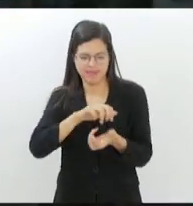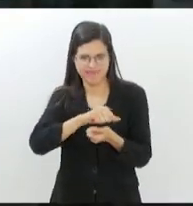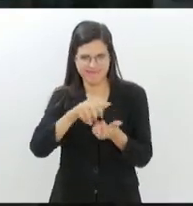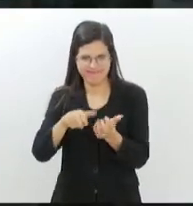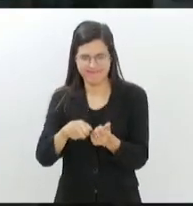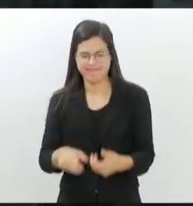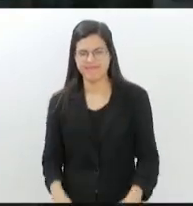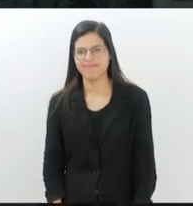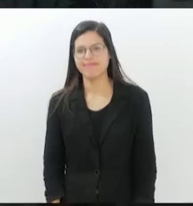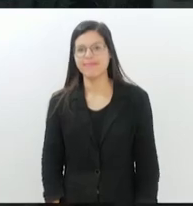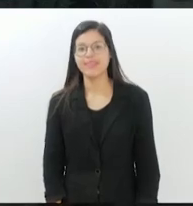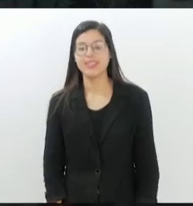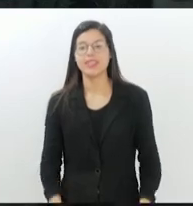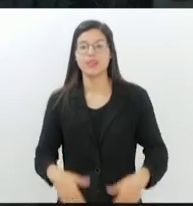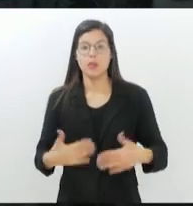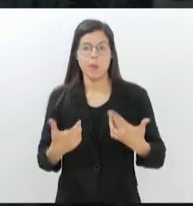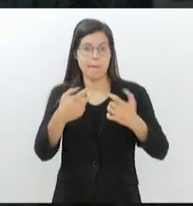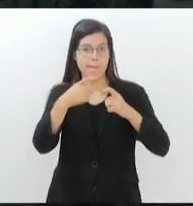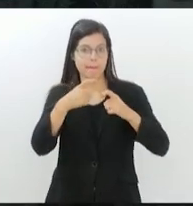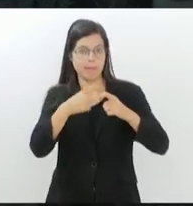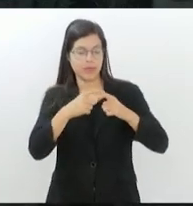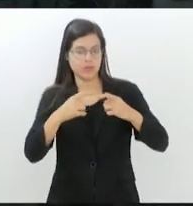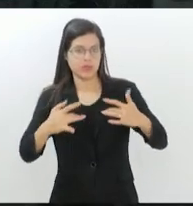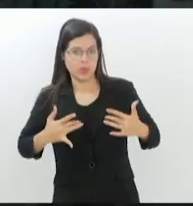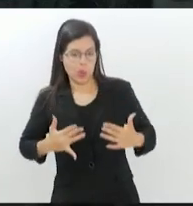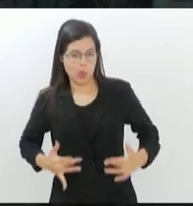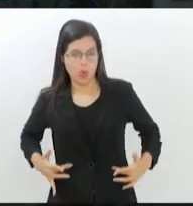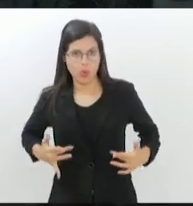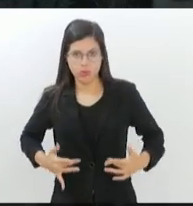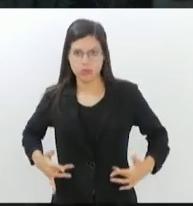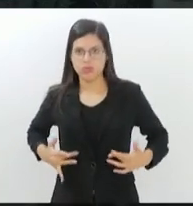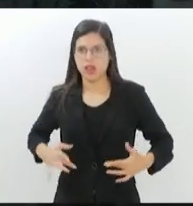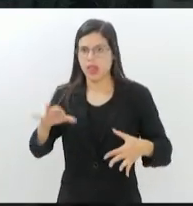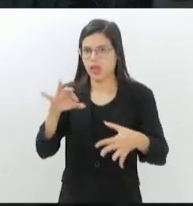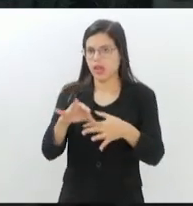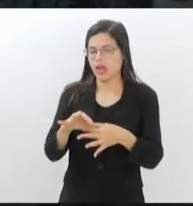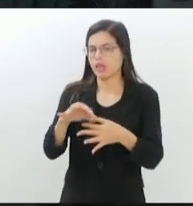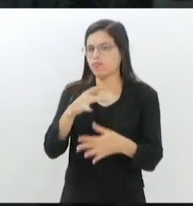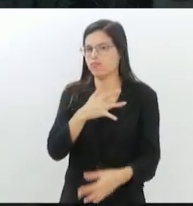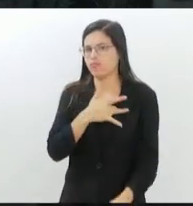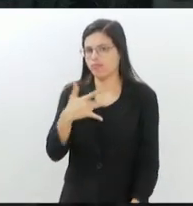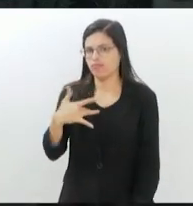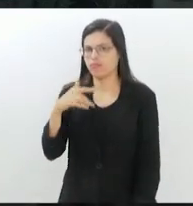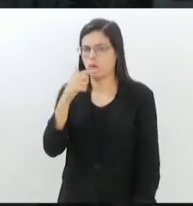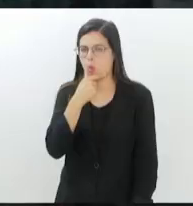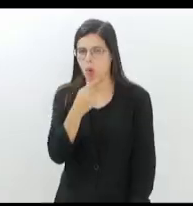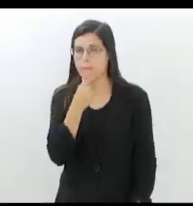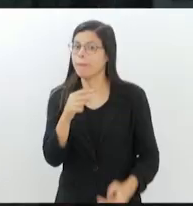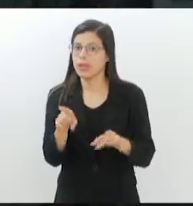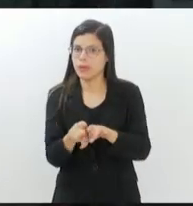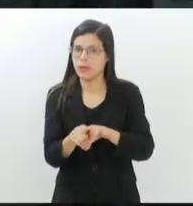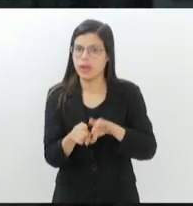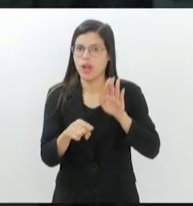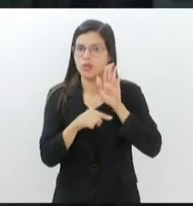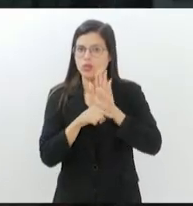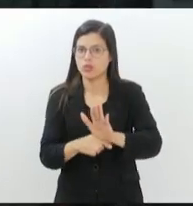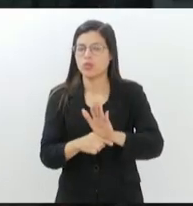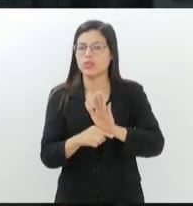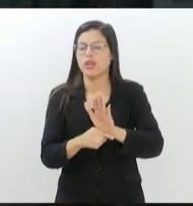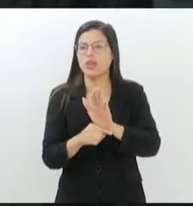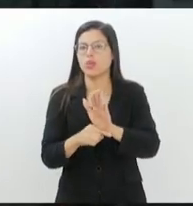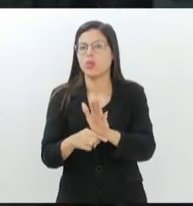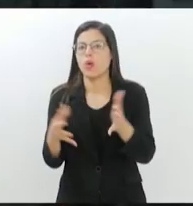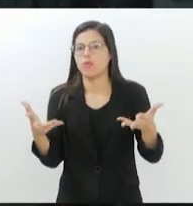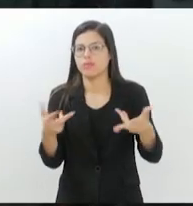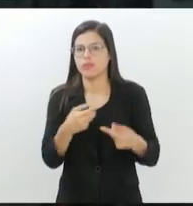A urologia, frequentemente associada à saúde masculina, também tem colaborado muito em relação à qualidade de vida da mulher.